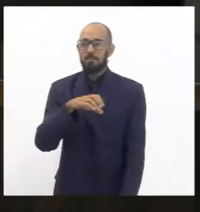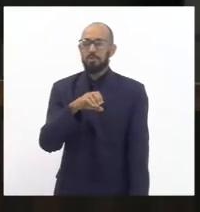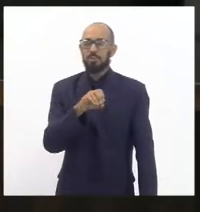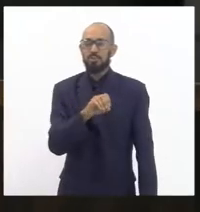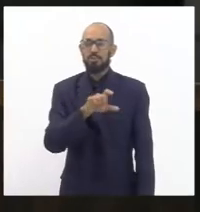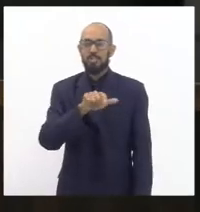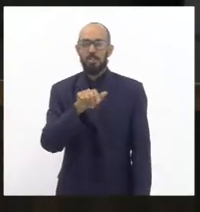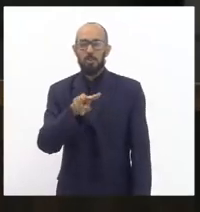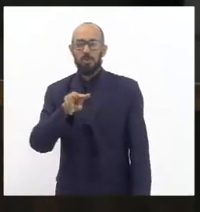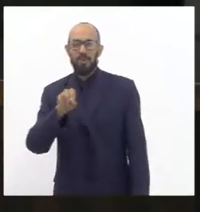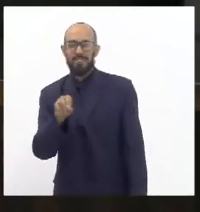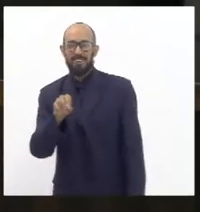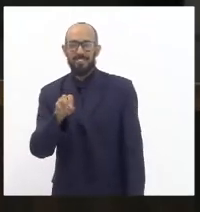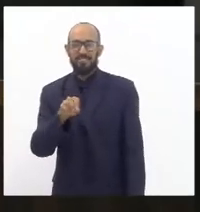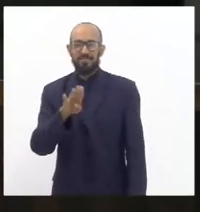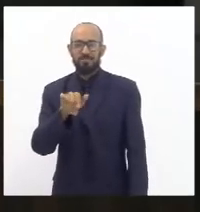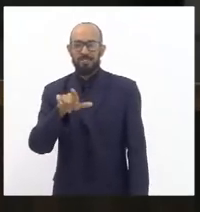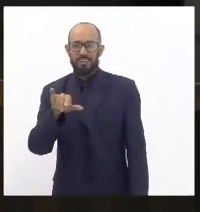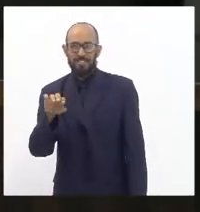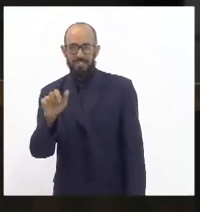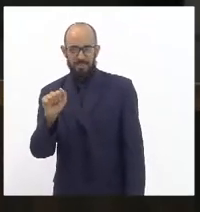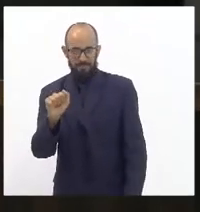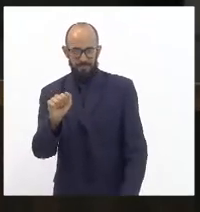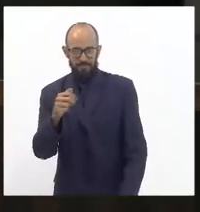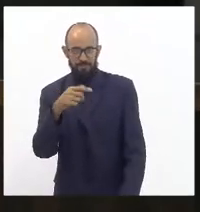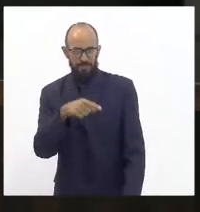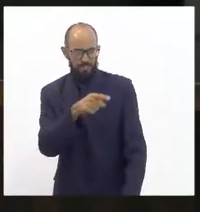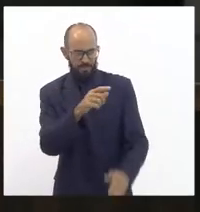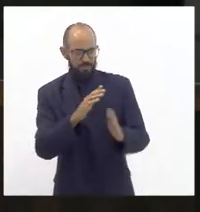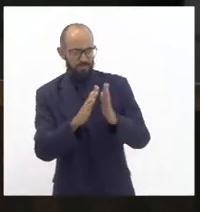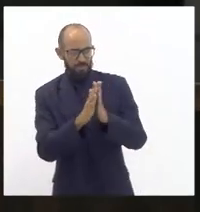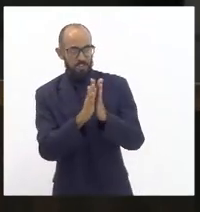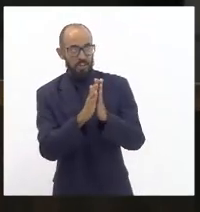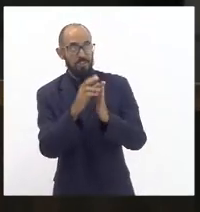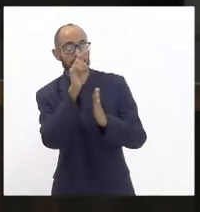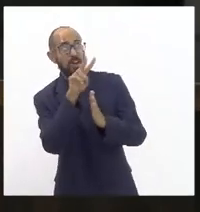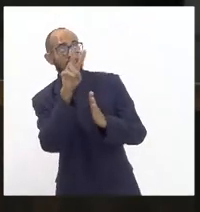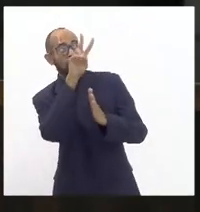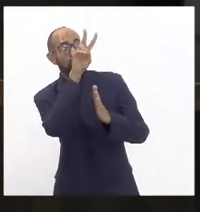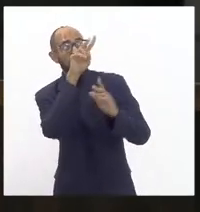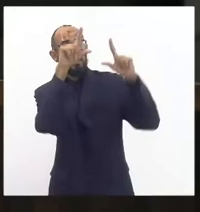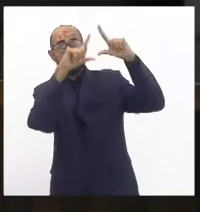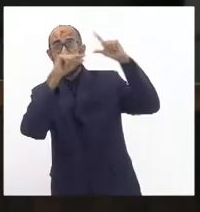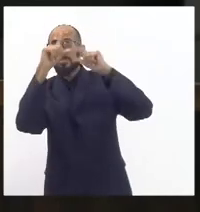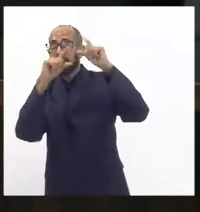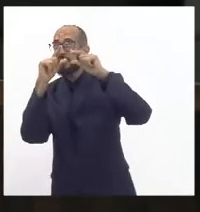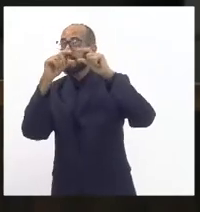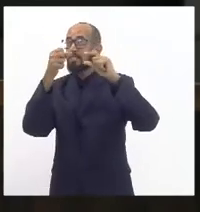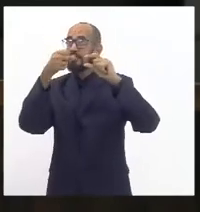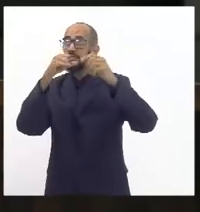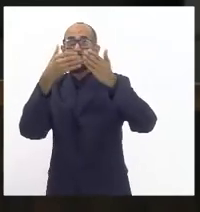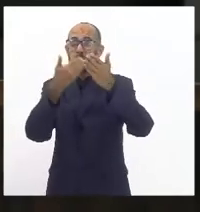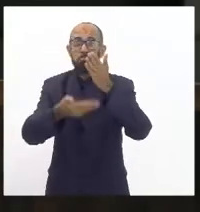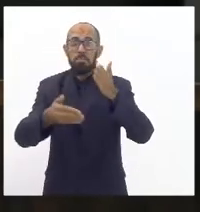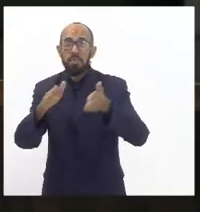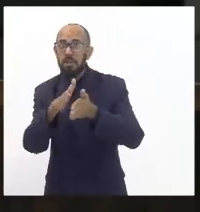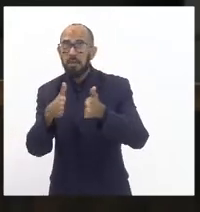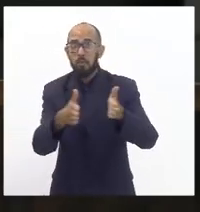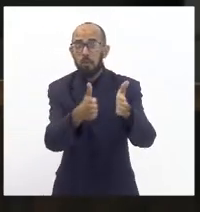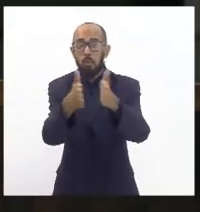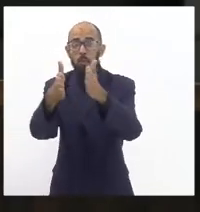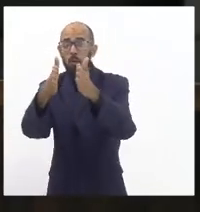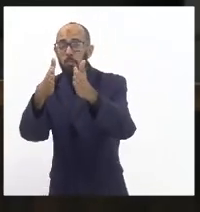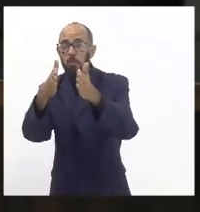que diz orai direis ouvir estrelas certo perdeste o senso e eu vos direi no entanto